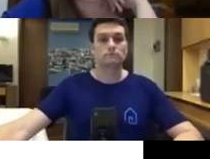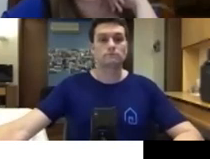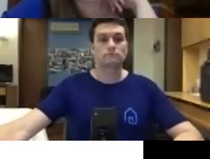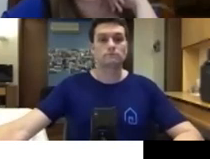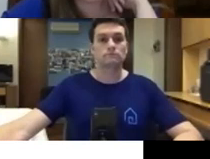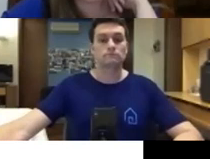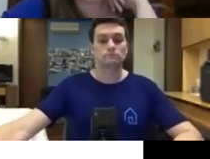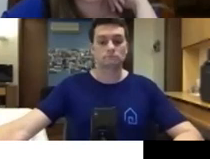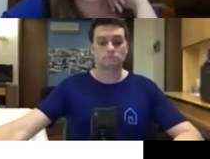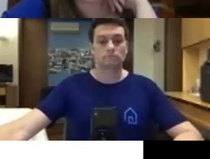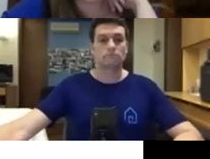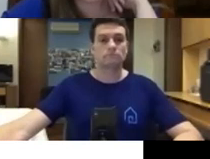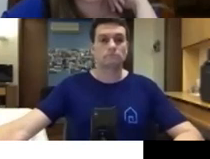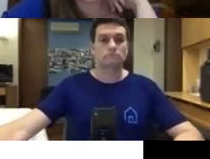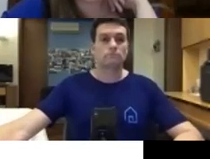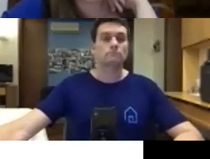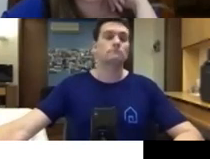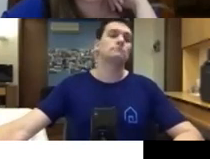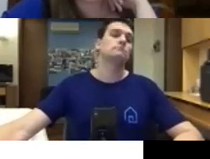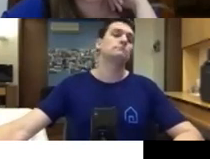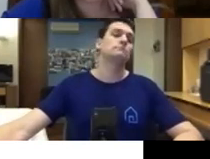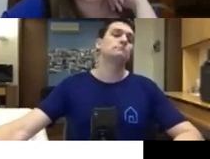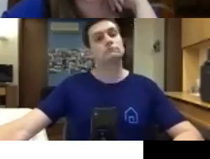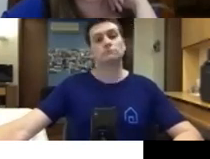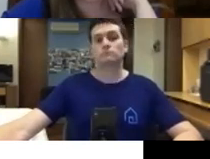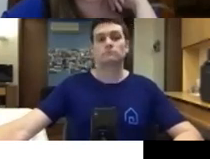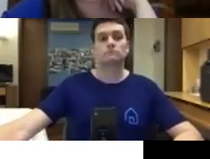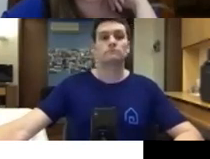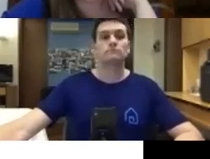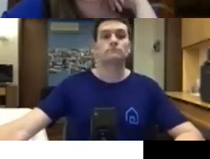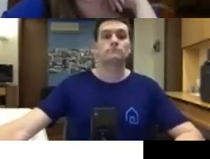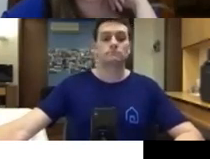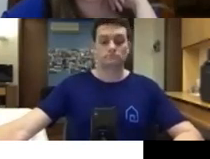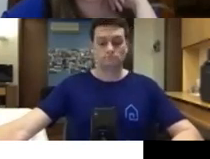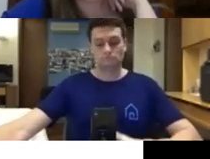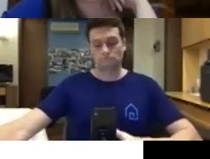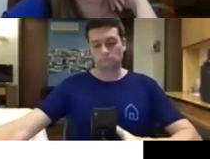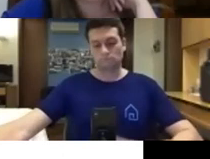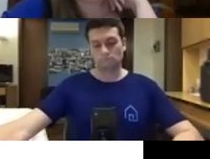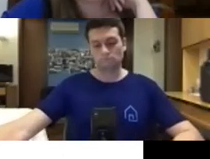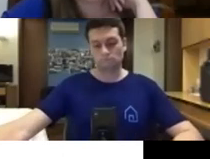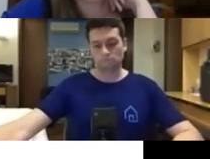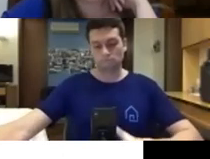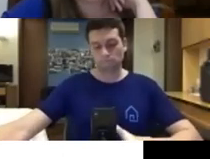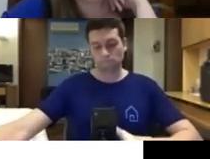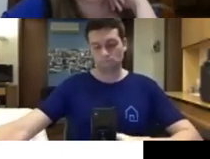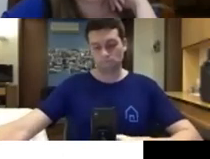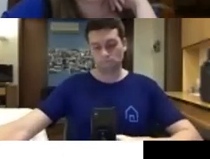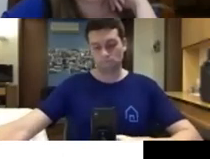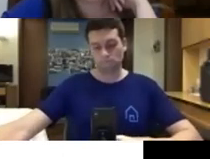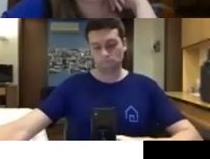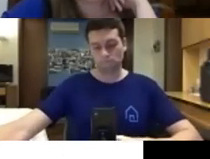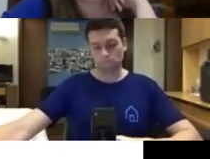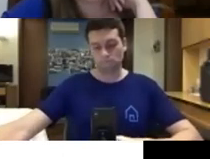dá muita precisão de diagnóstico e uma precisão que nos leva, vamos assim dizer,